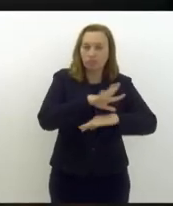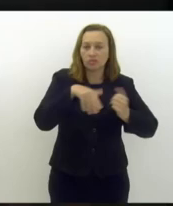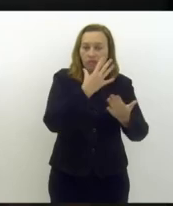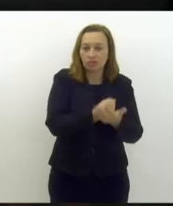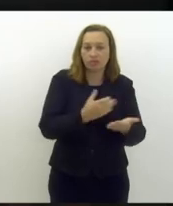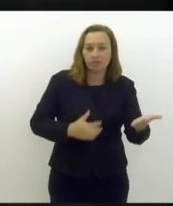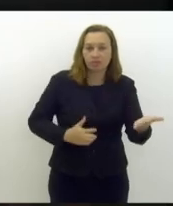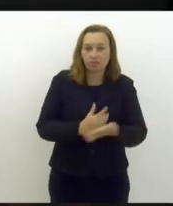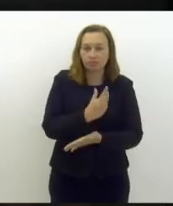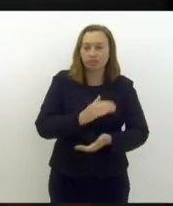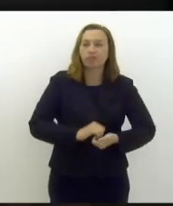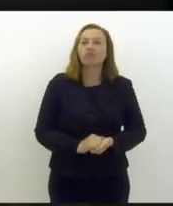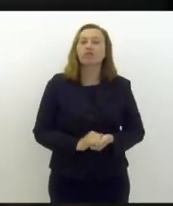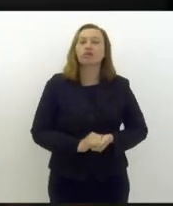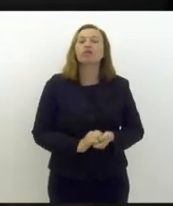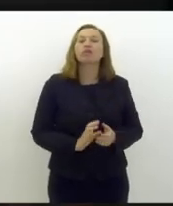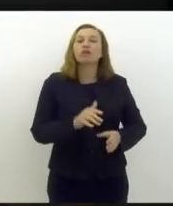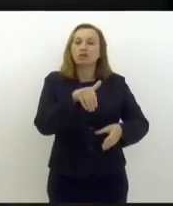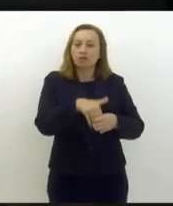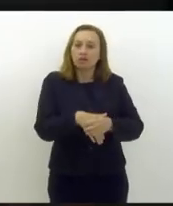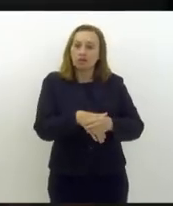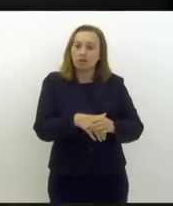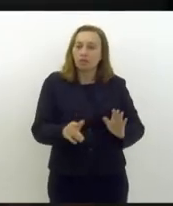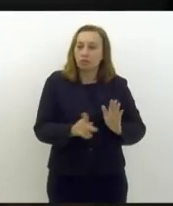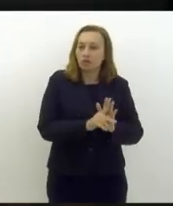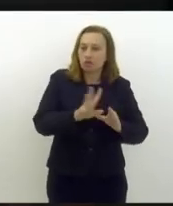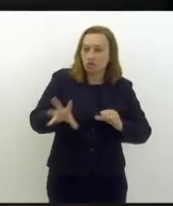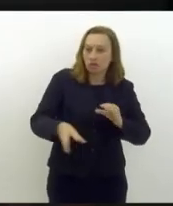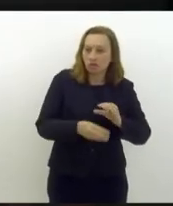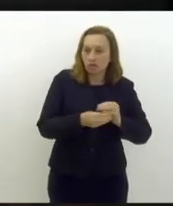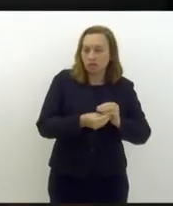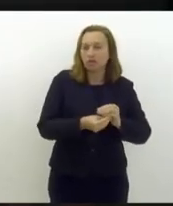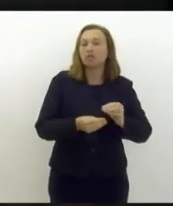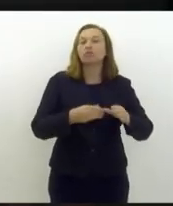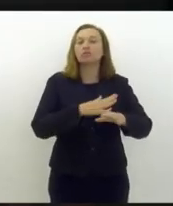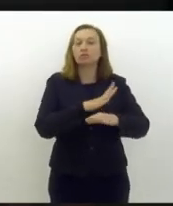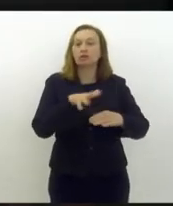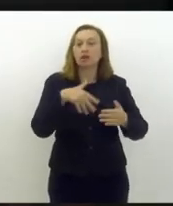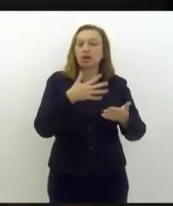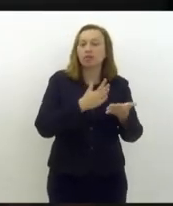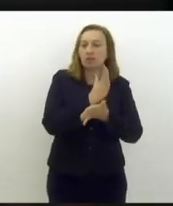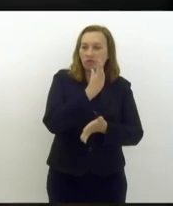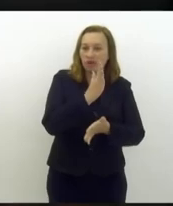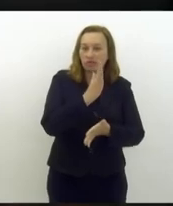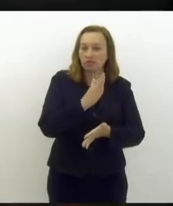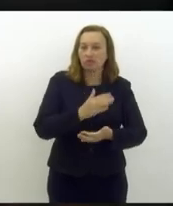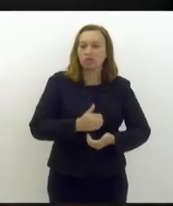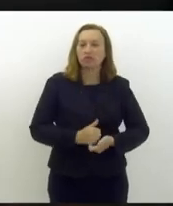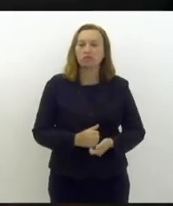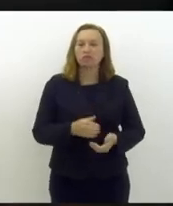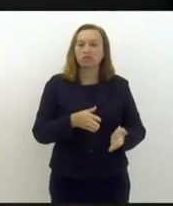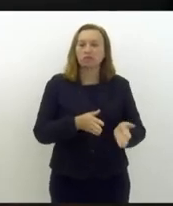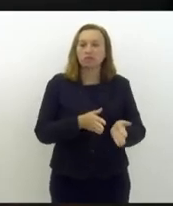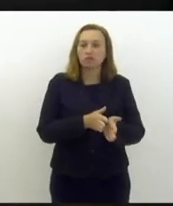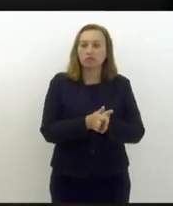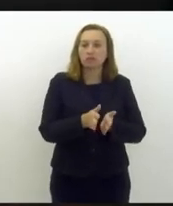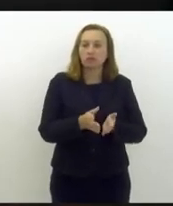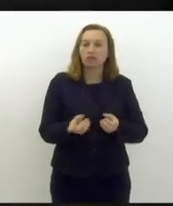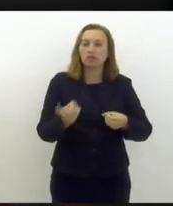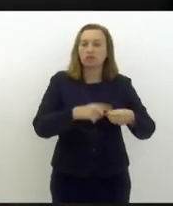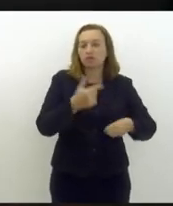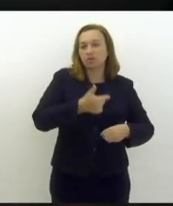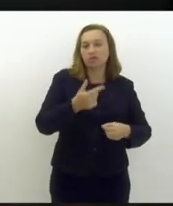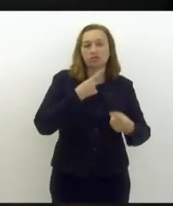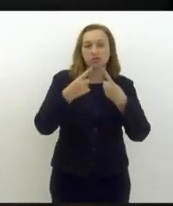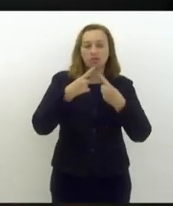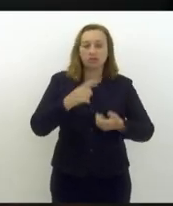comissão aprovado em votação projeto assim emendado senhores que a própria Manias comissão aprovado vai a redação do vencido para